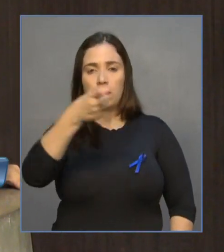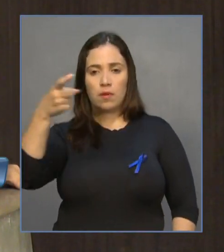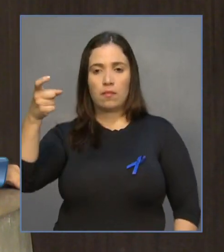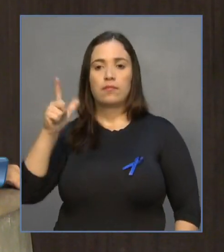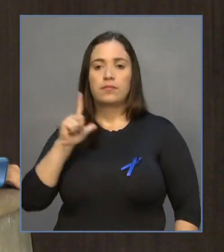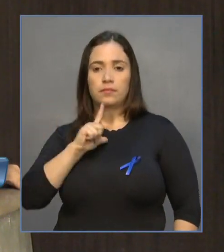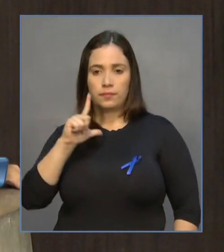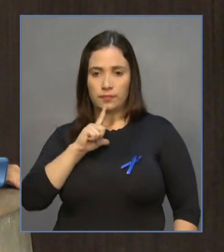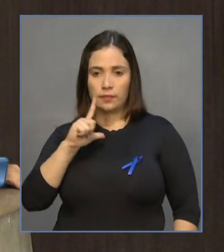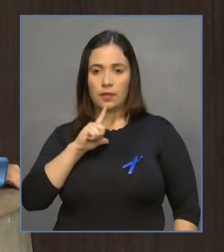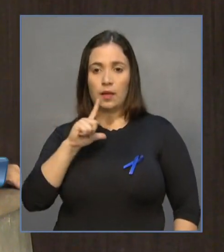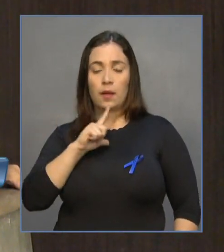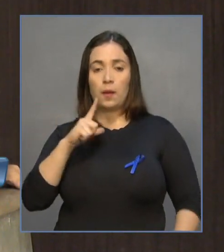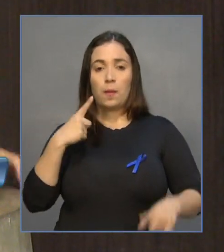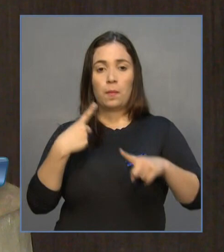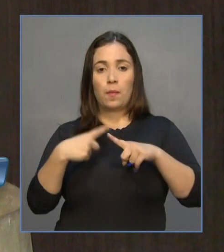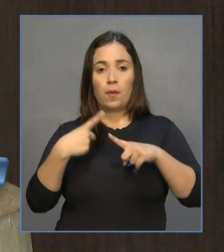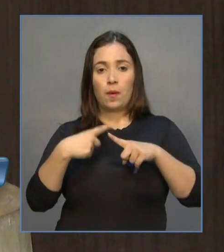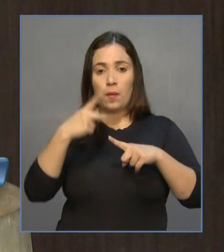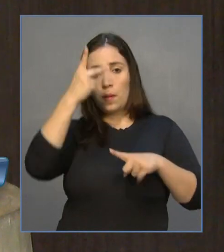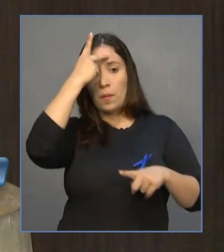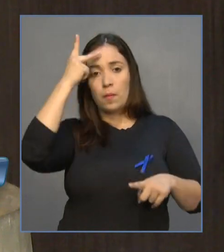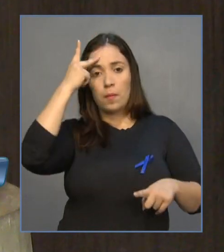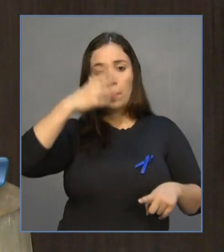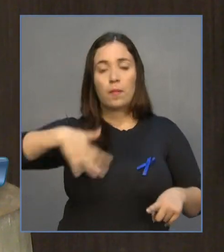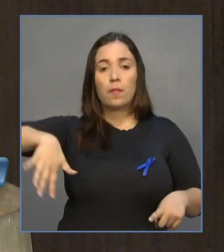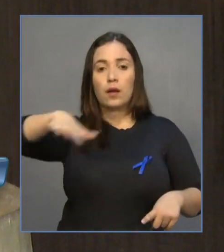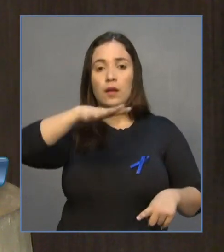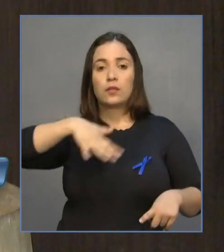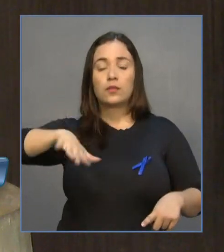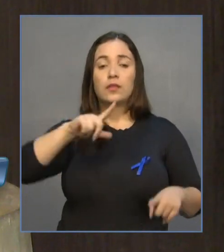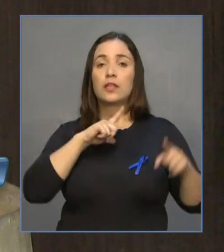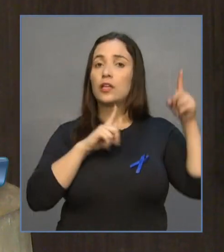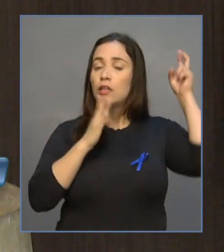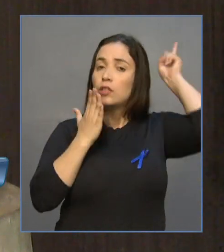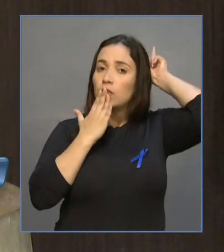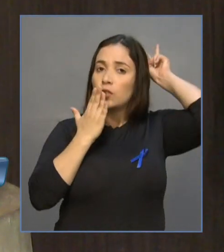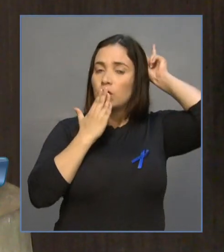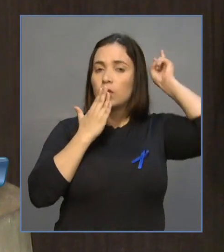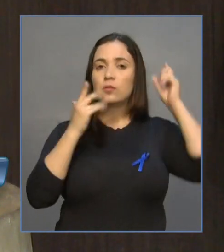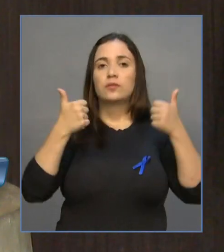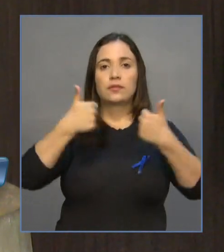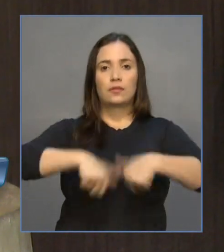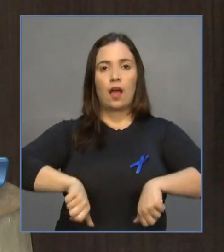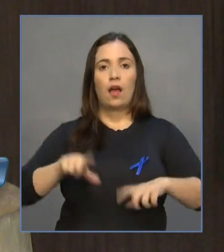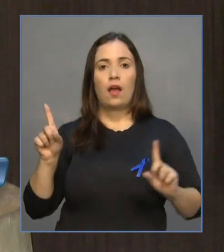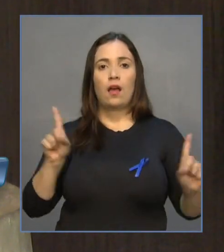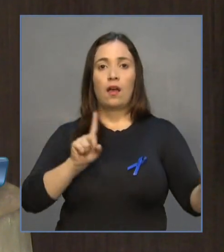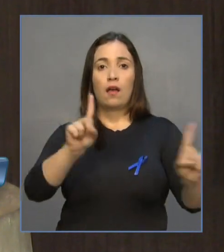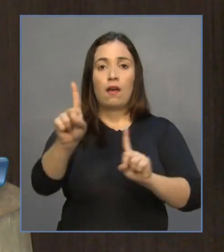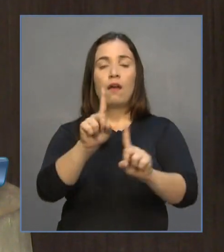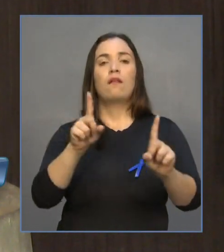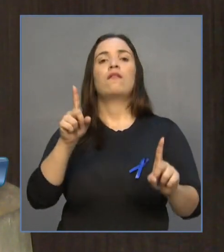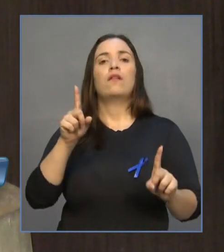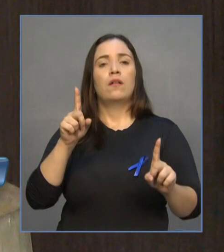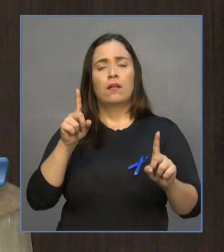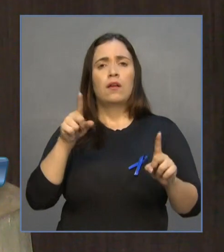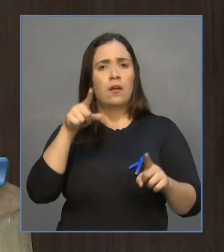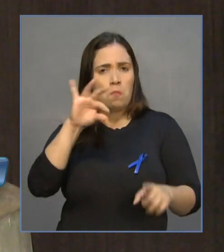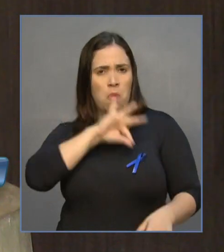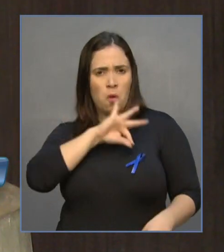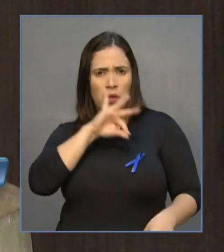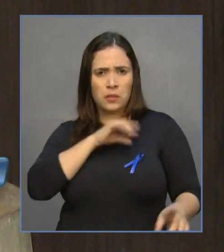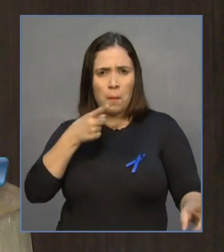a comunidade do Zona Sé realizar o seu toré. A questão hídrica está virando uma questão policial, isso é um